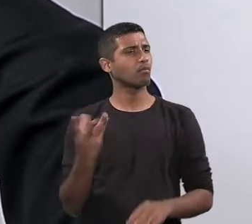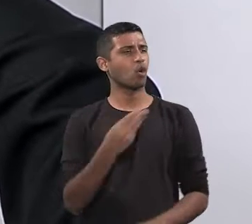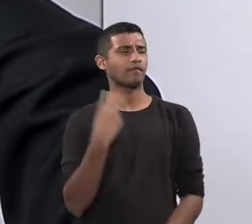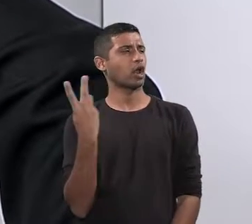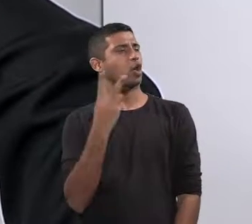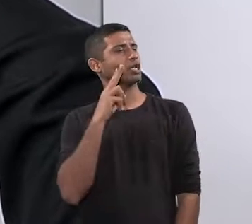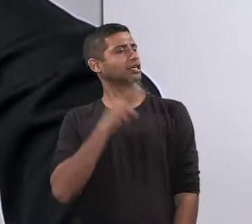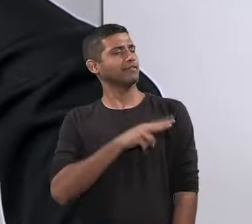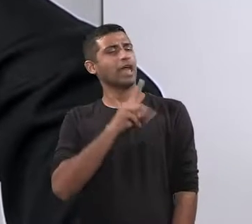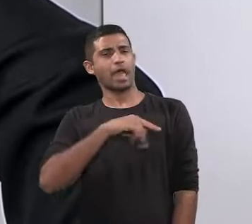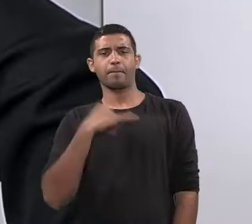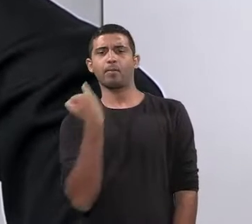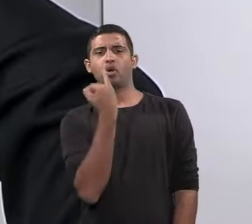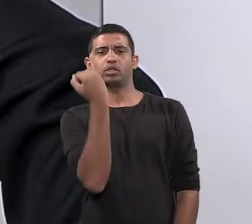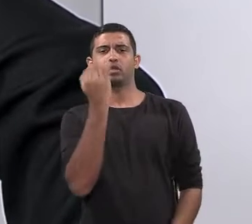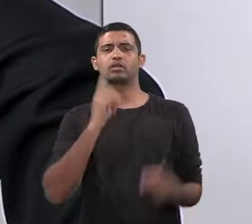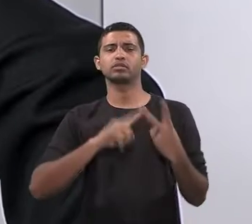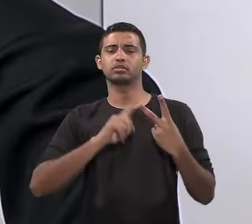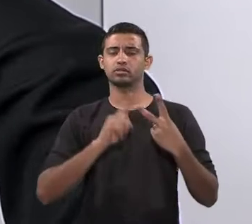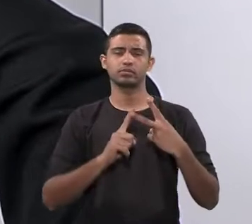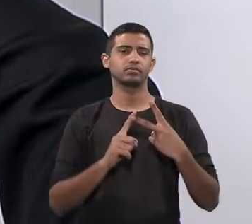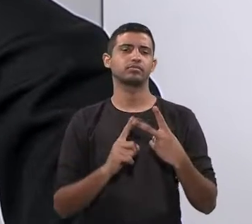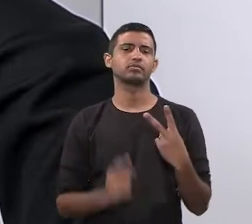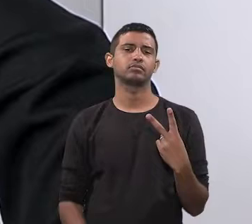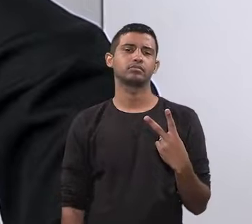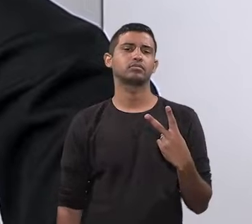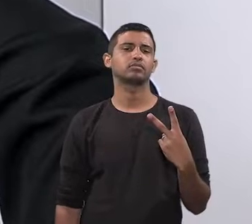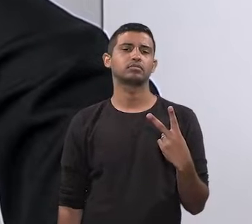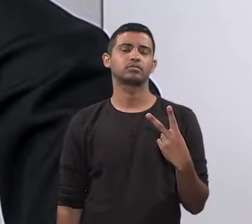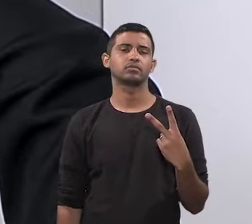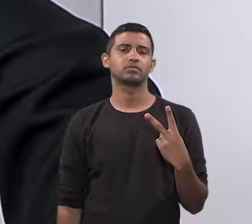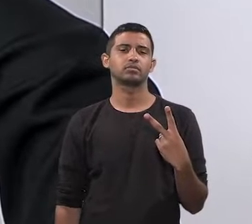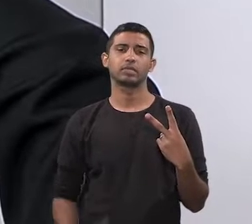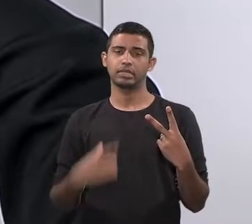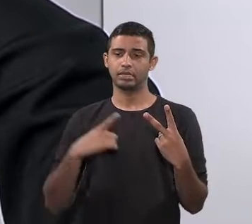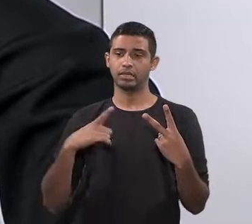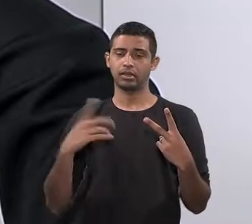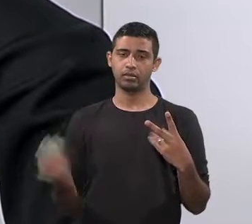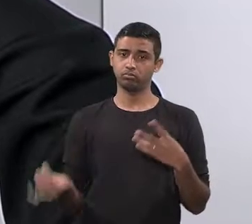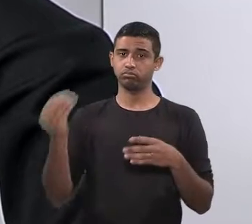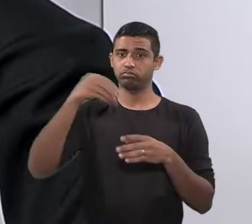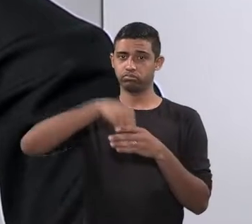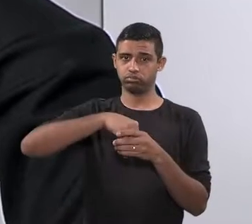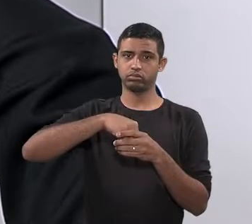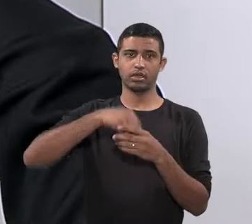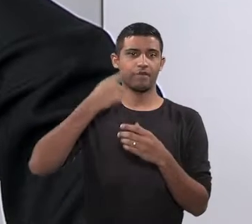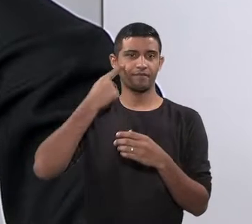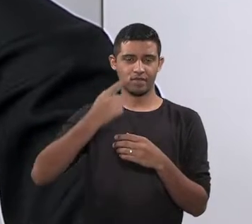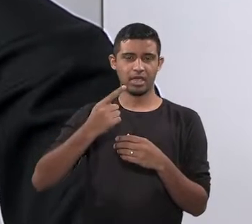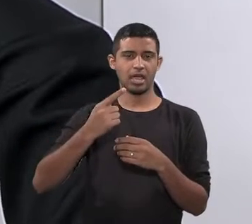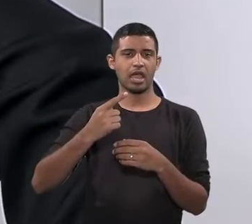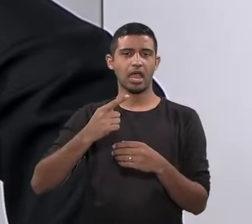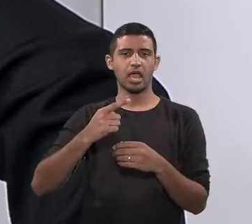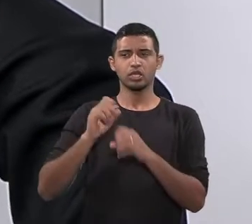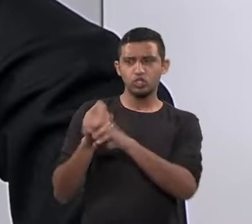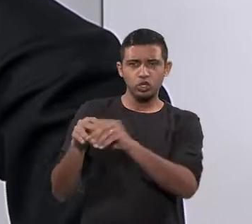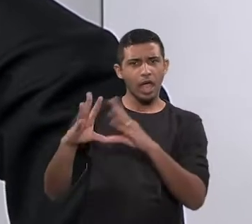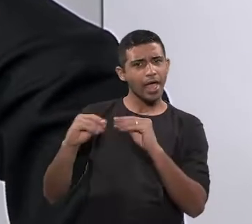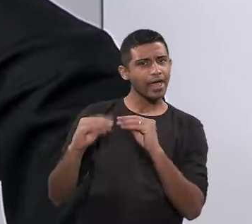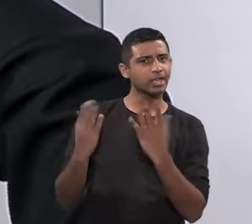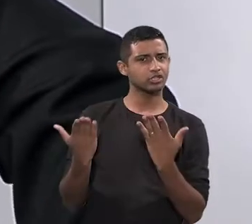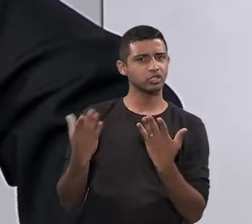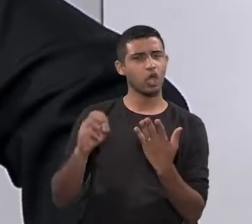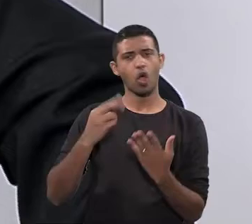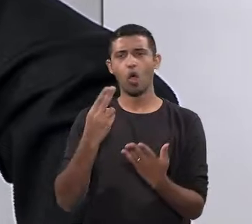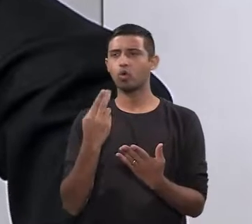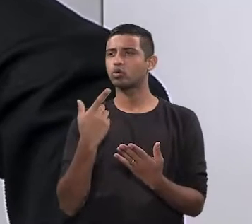escola. O segundo momento, já com a implementação de aulas